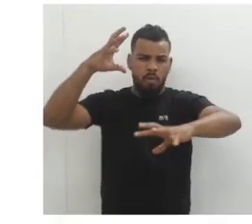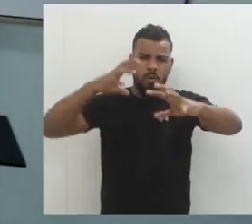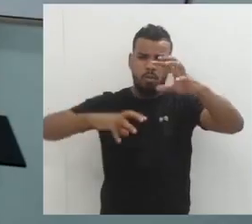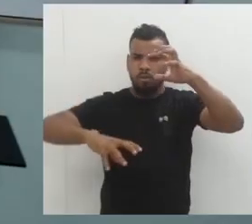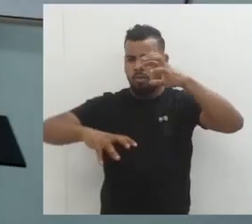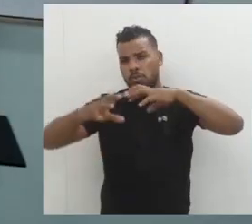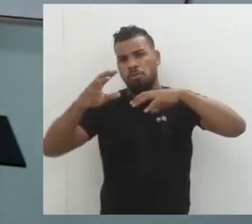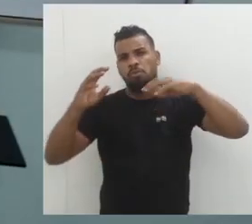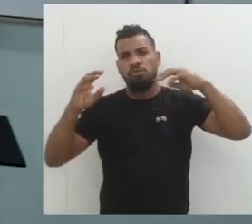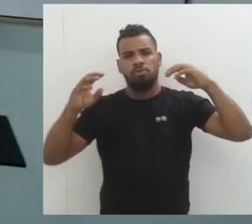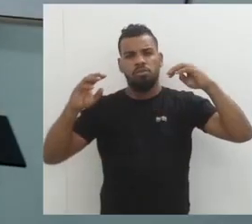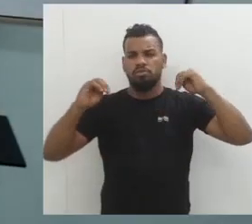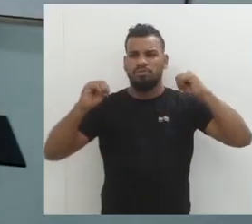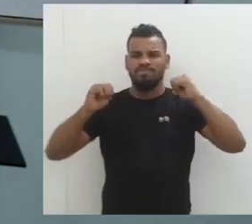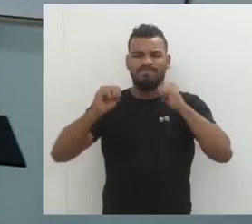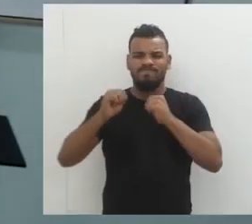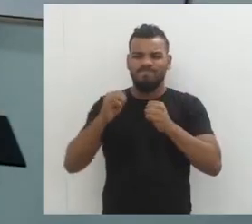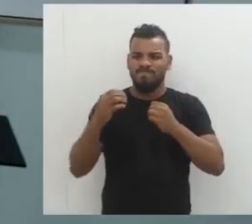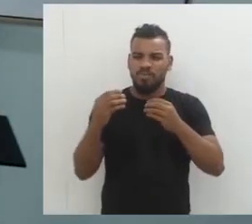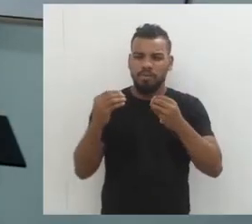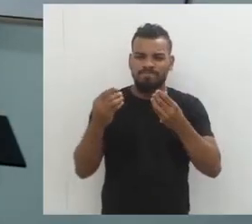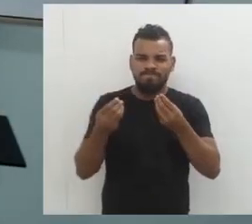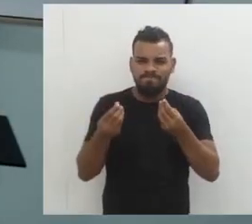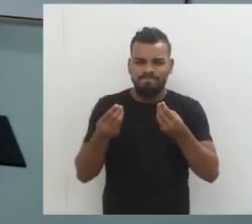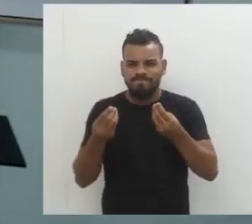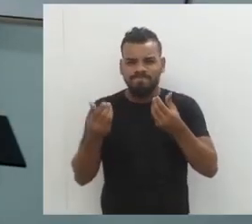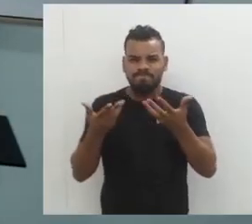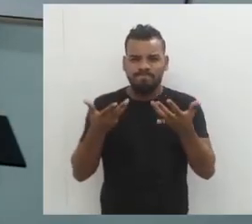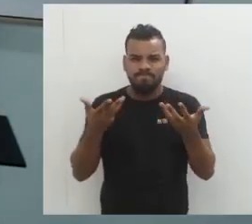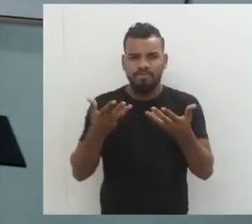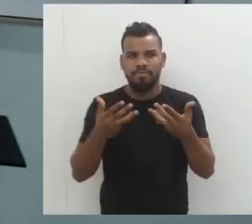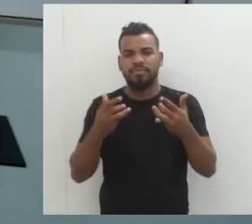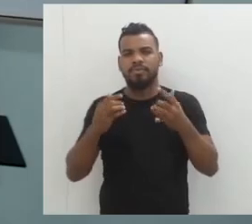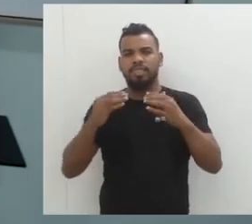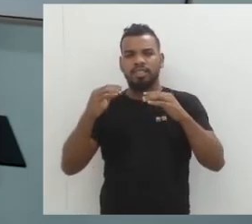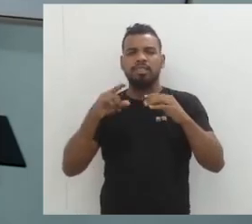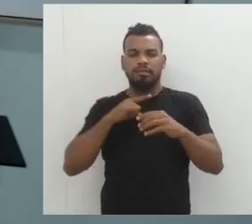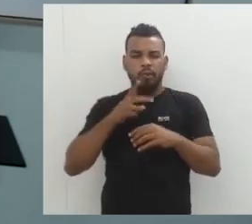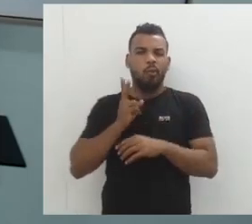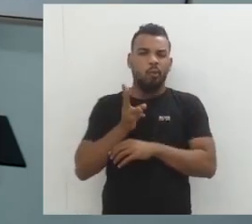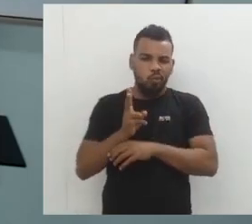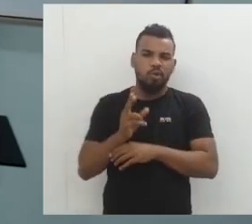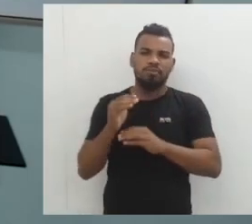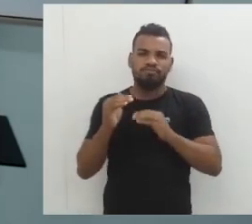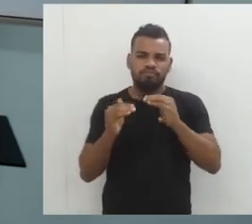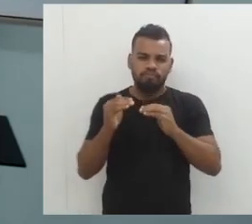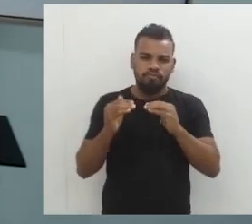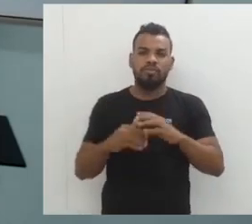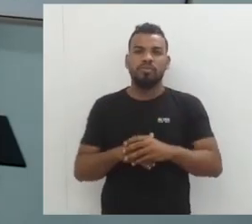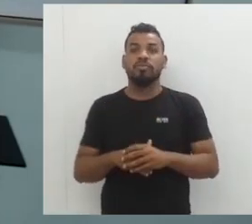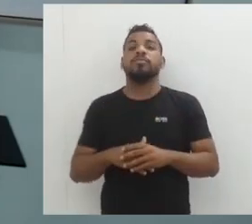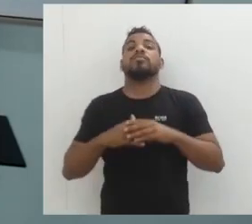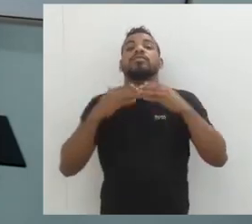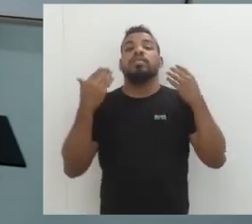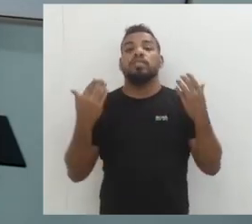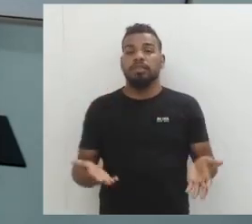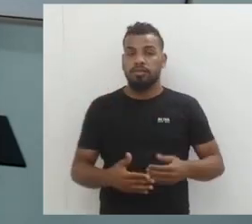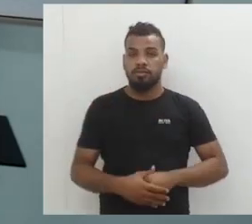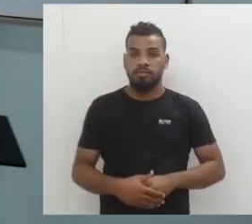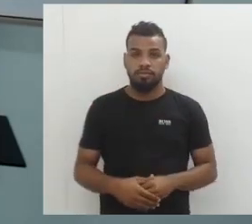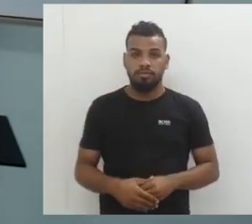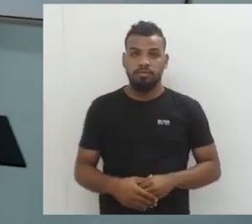clima muito instável, né? Uma instabilidade. Então, a